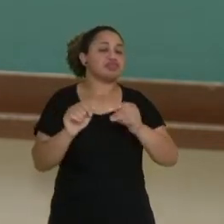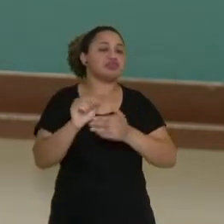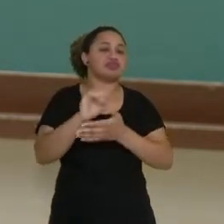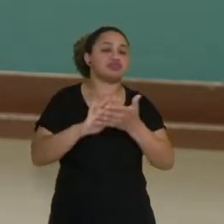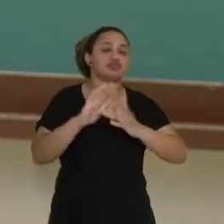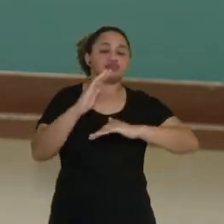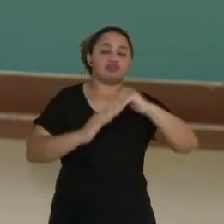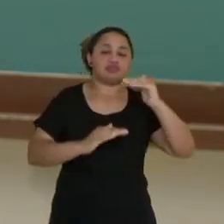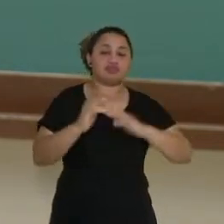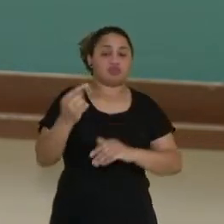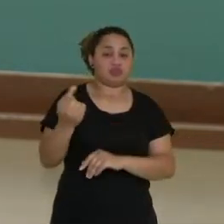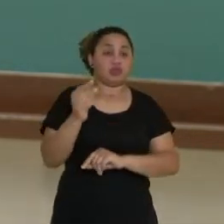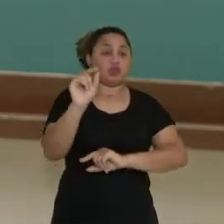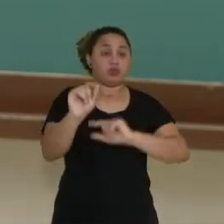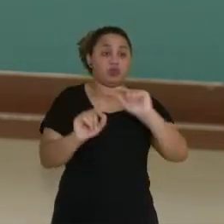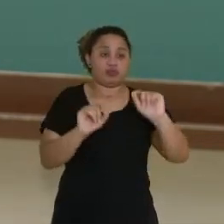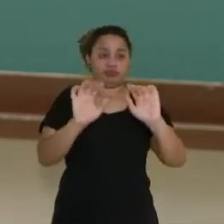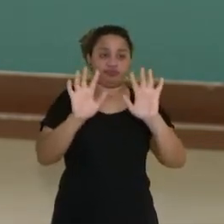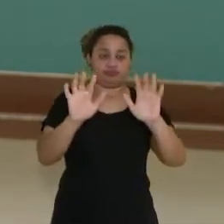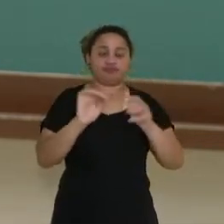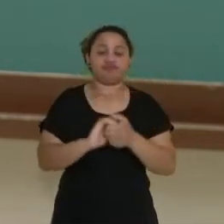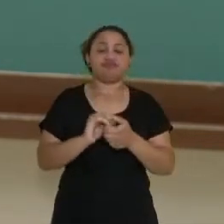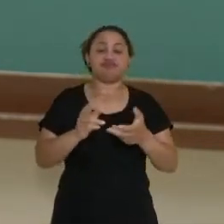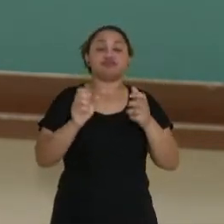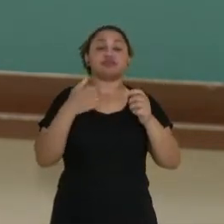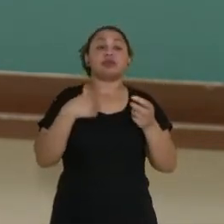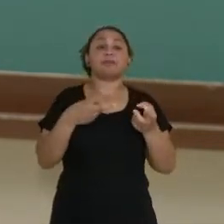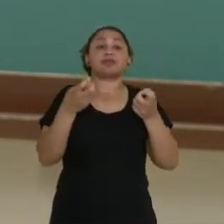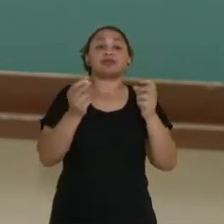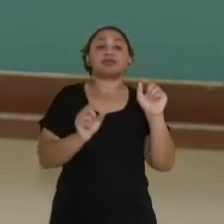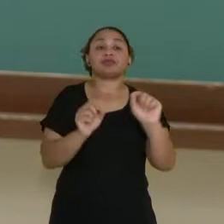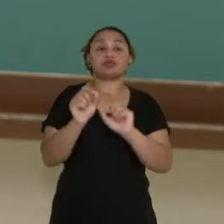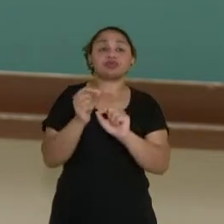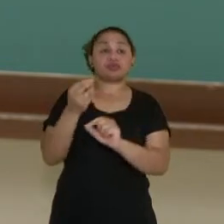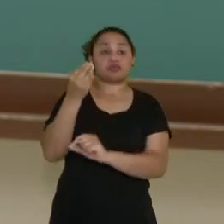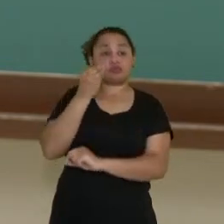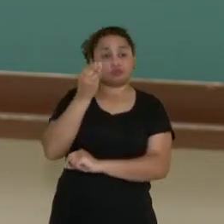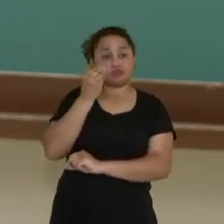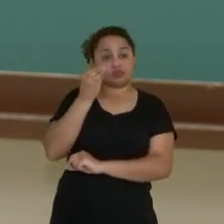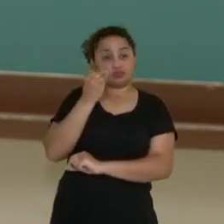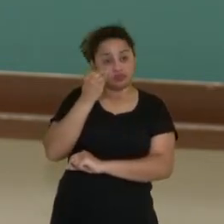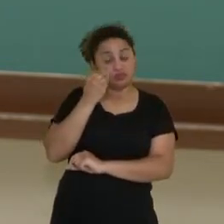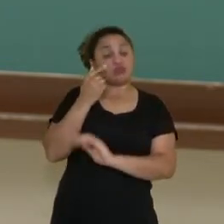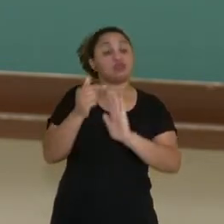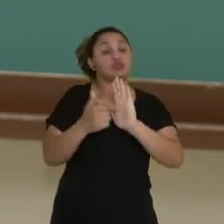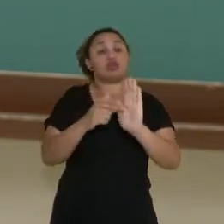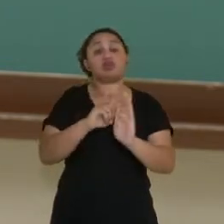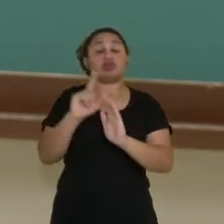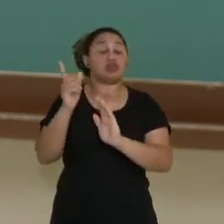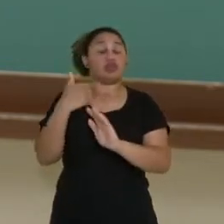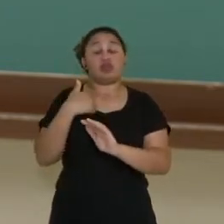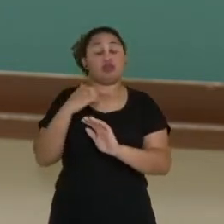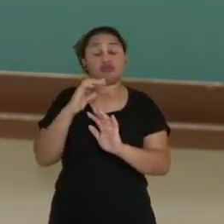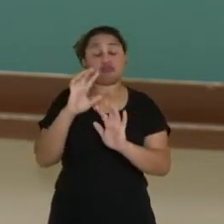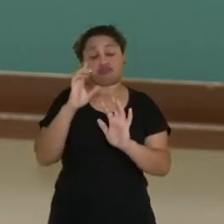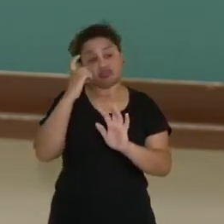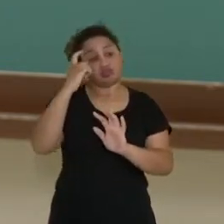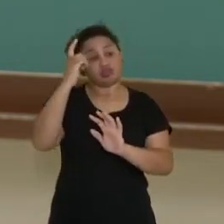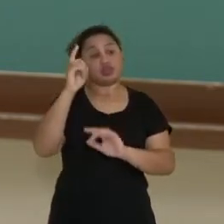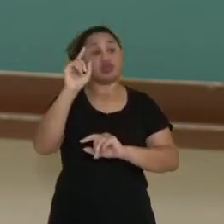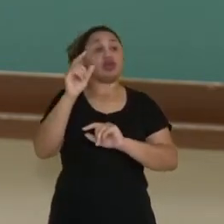nosso praticando 1. Veja, identifique o experimento indicado como aleatório e não